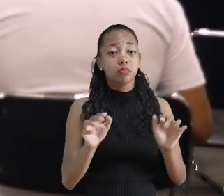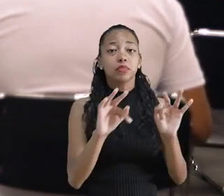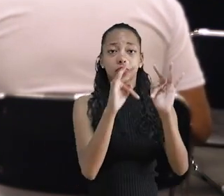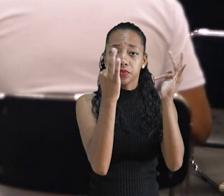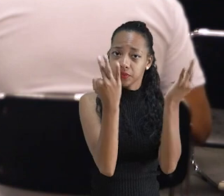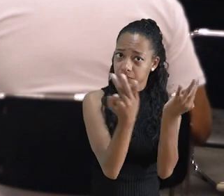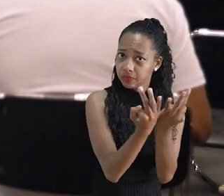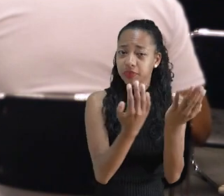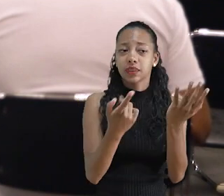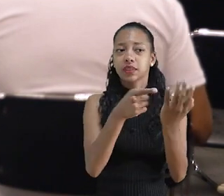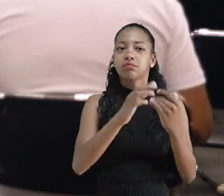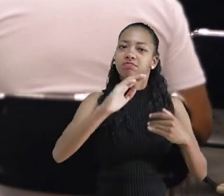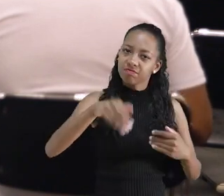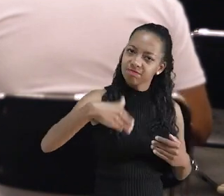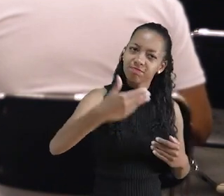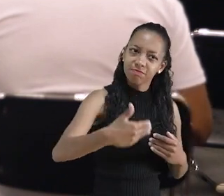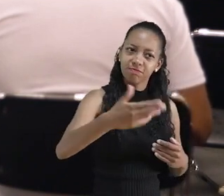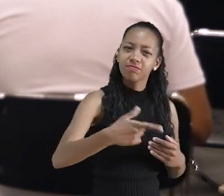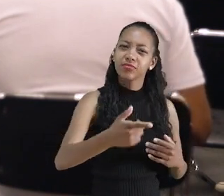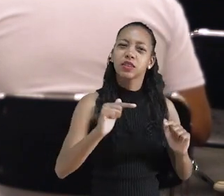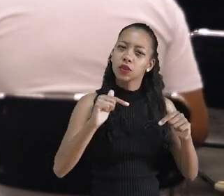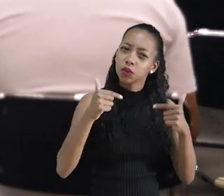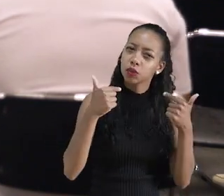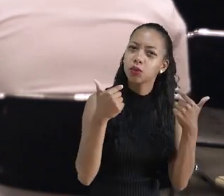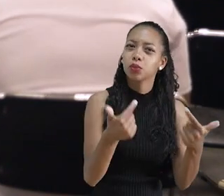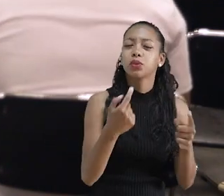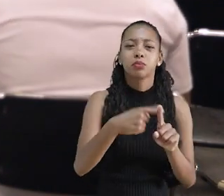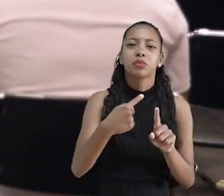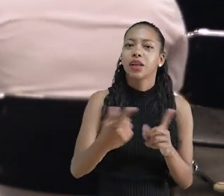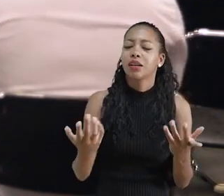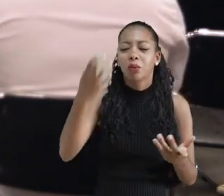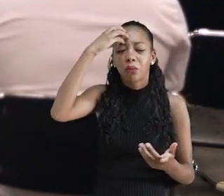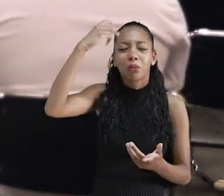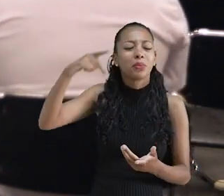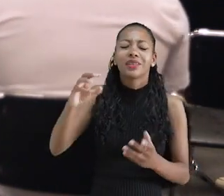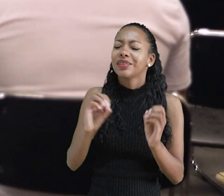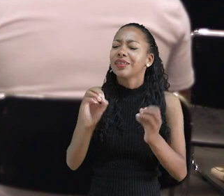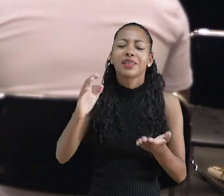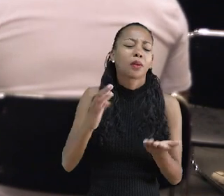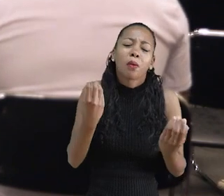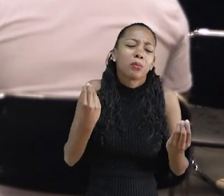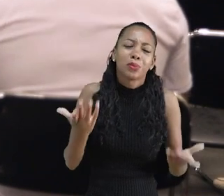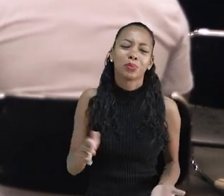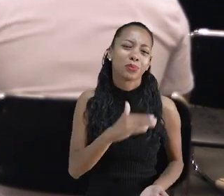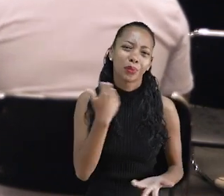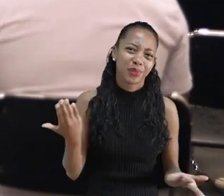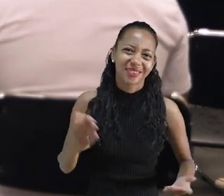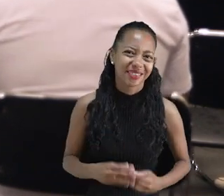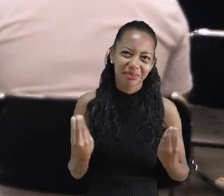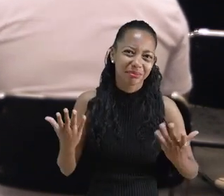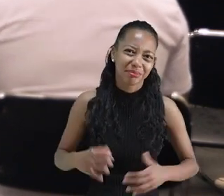durante durante os meses seguintes em busca de Justiça né juntamente com a sociedade paraense de defesa dos Direitos Humanos